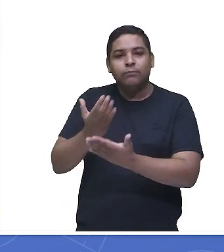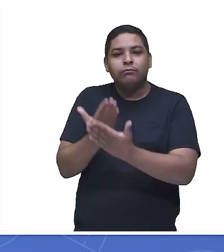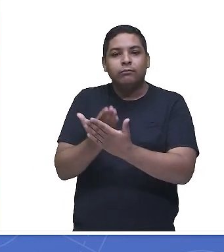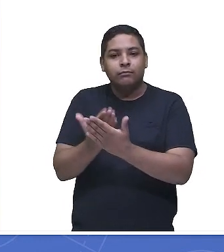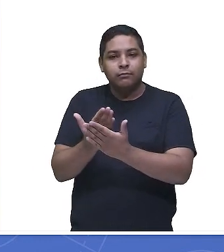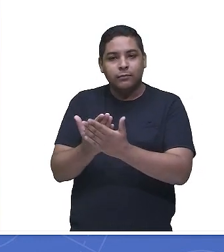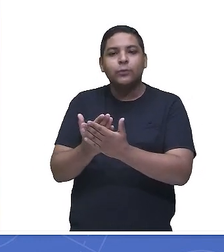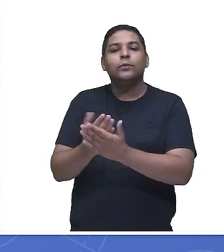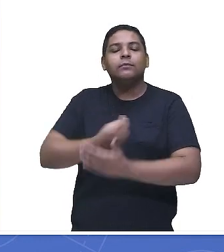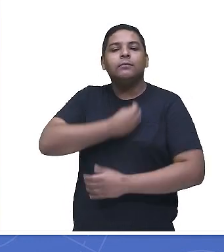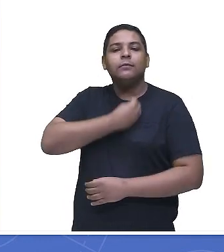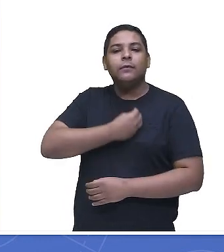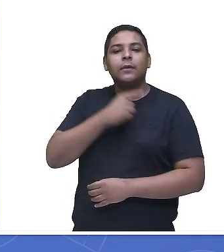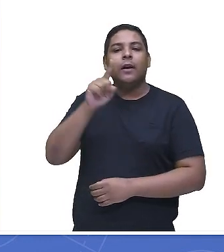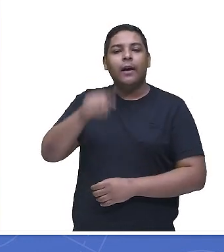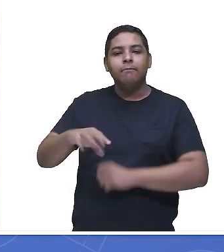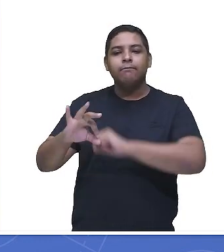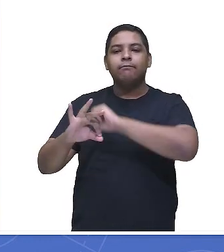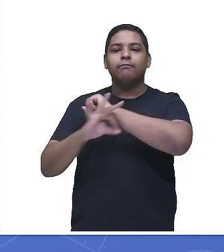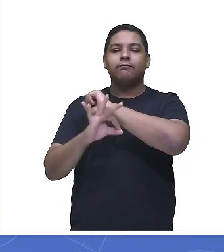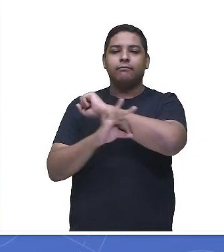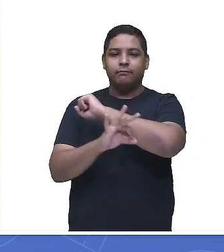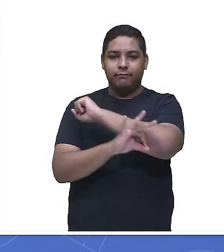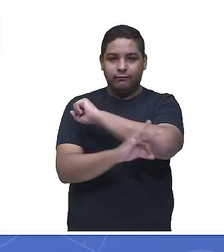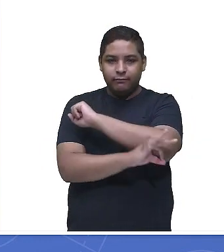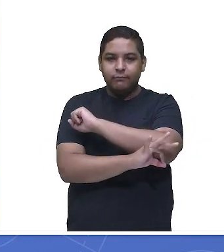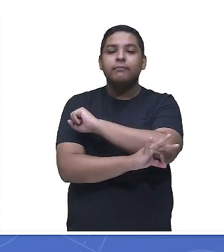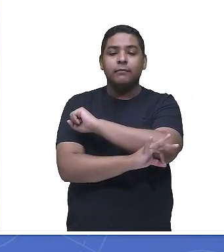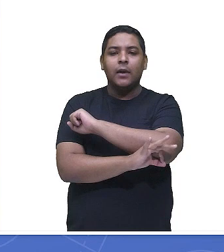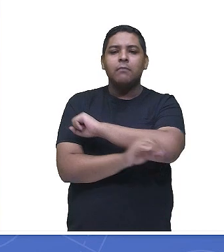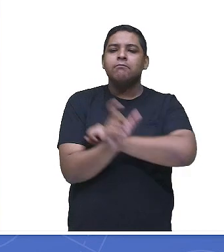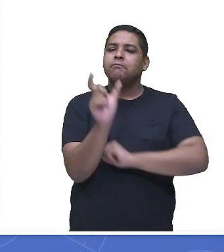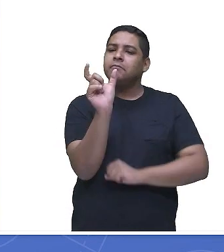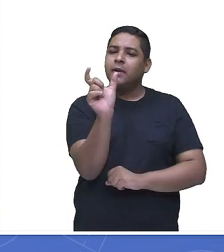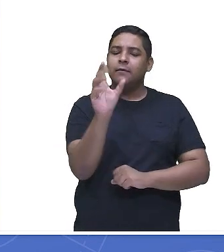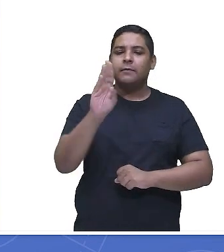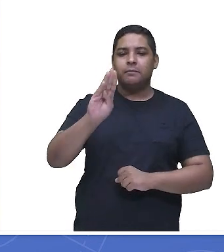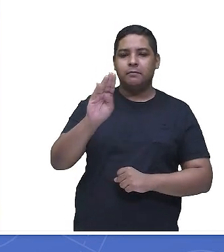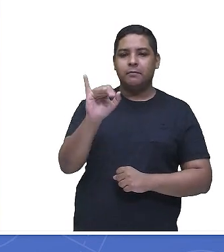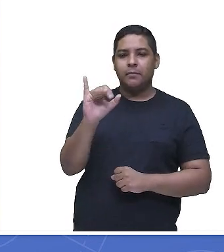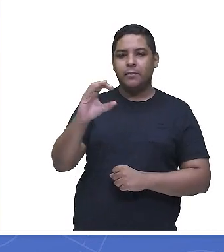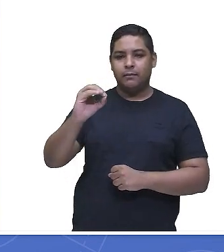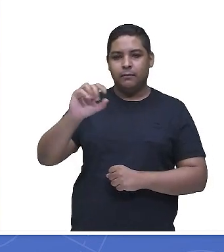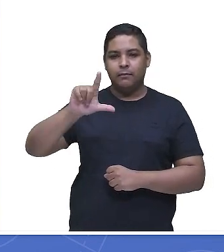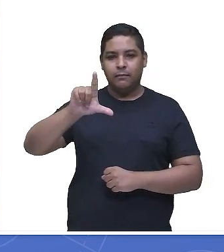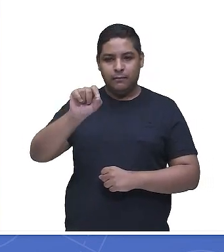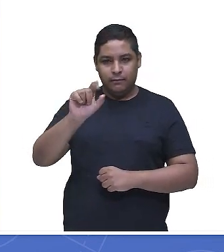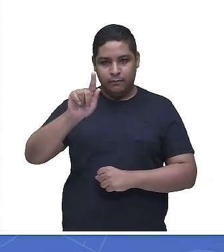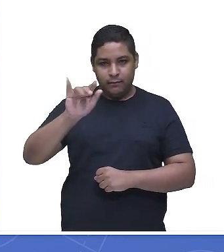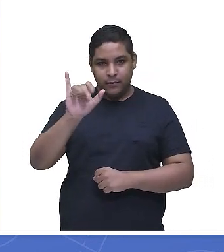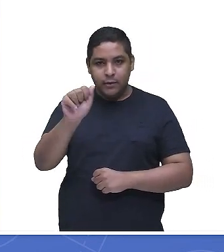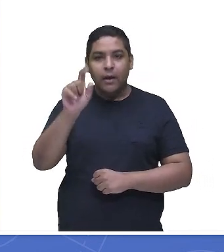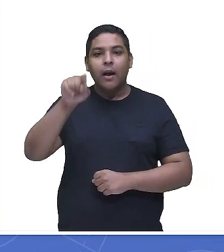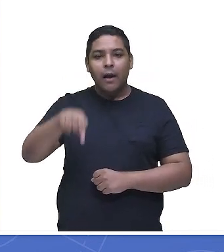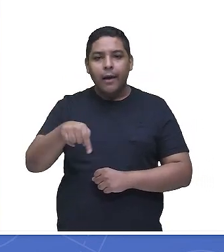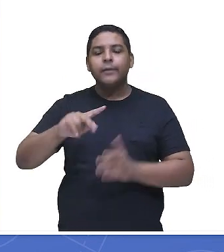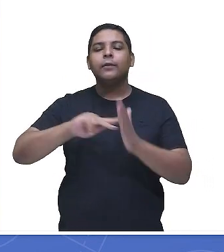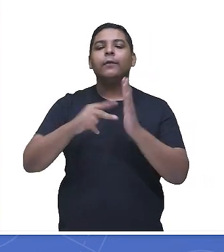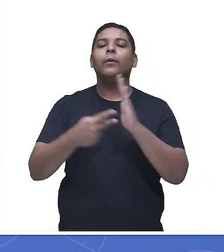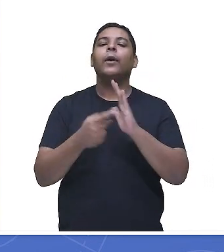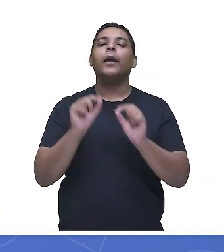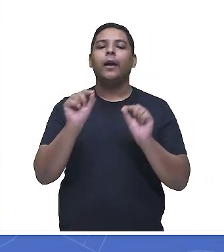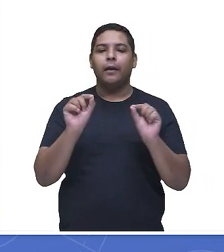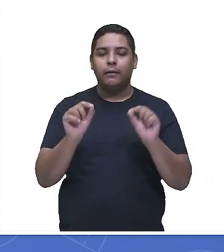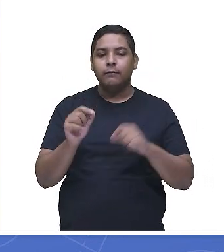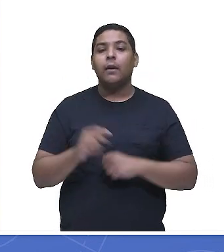estudando sobre biologia. A palavra biologia significa estudo da vida. Bio,